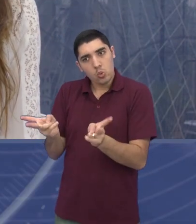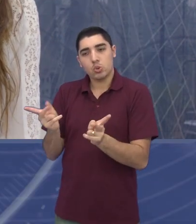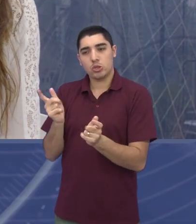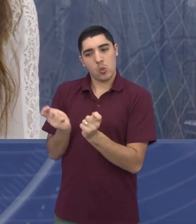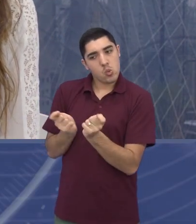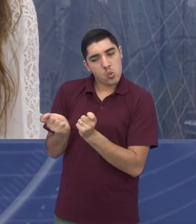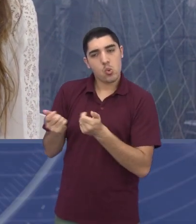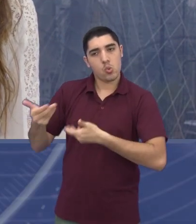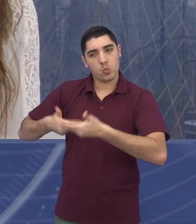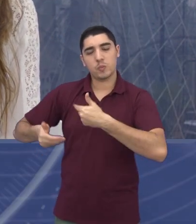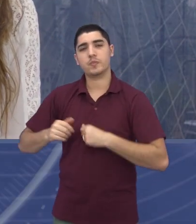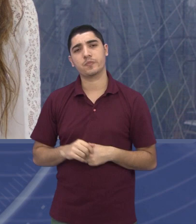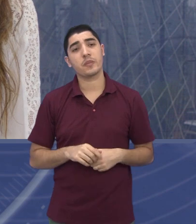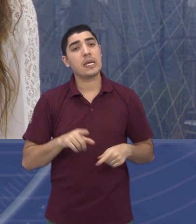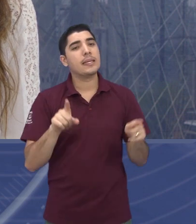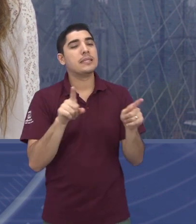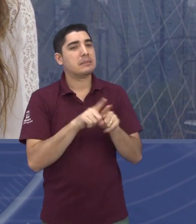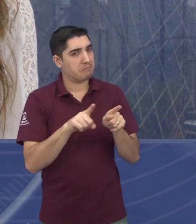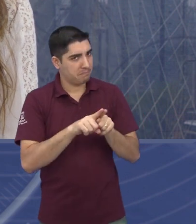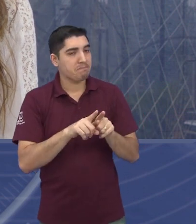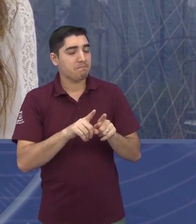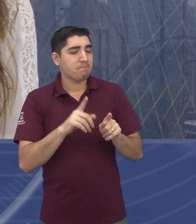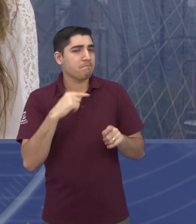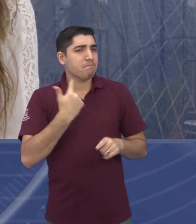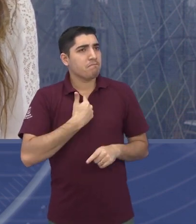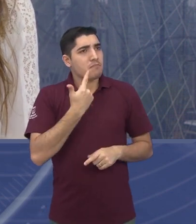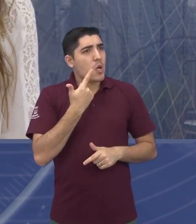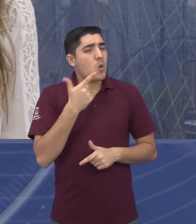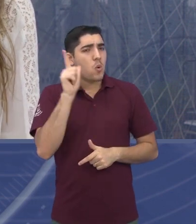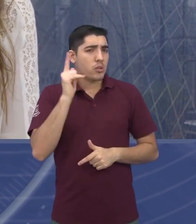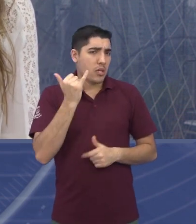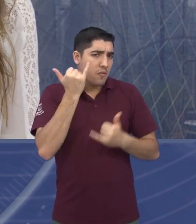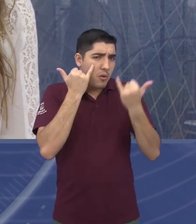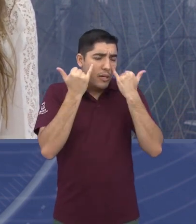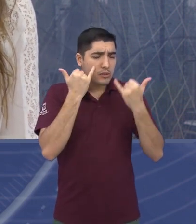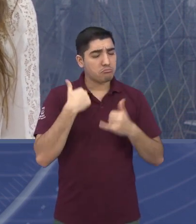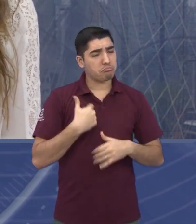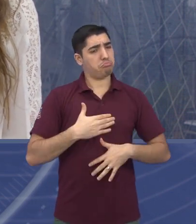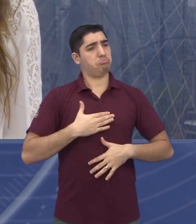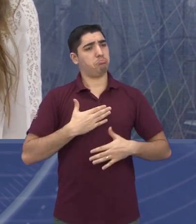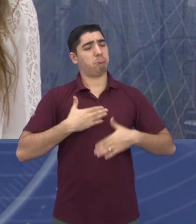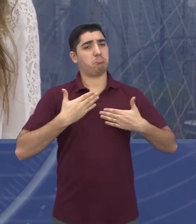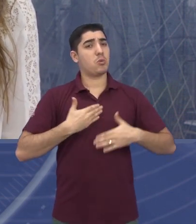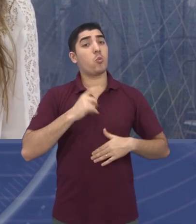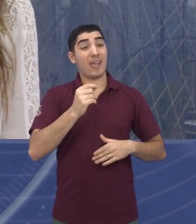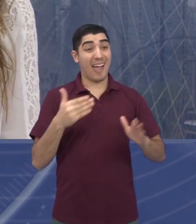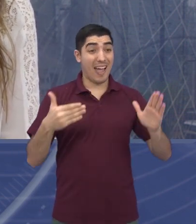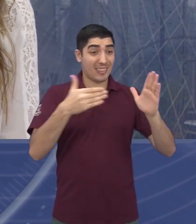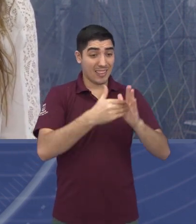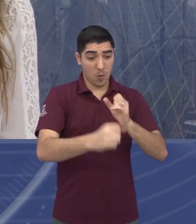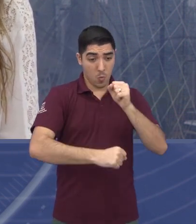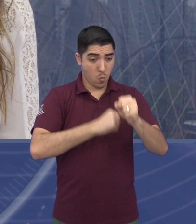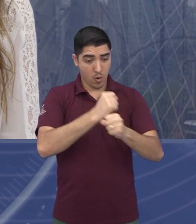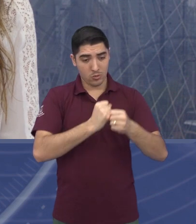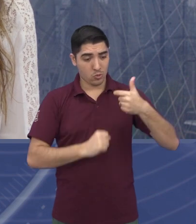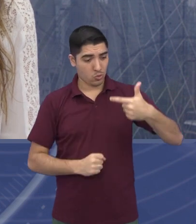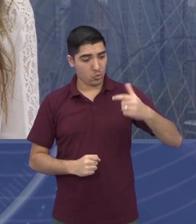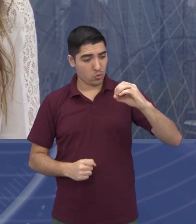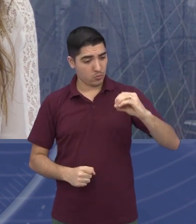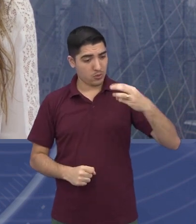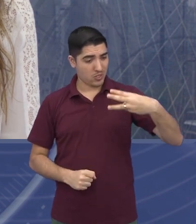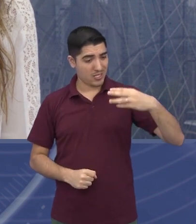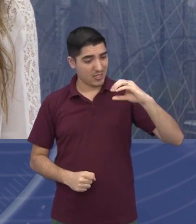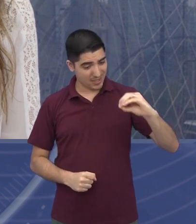também que me chamou a atenção, antes da gente dar prosseguimento nas outras participações, é que até 2030 a gente tem aí um hiato